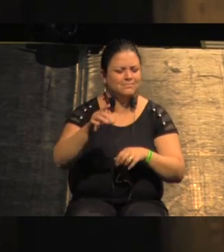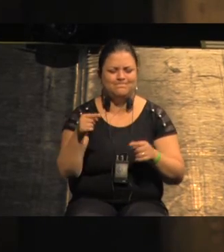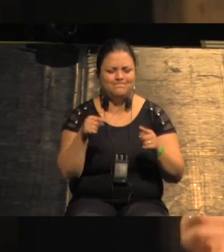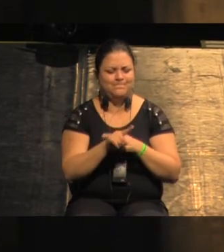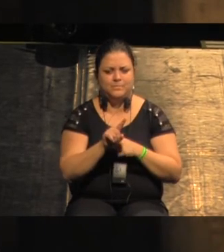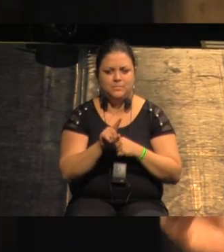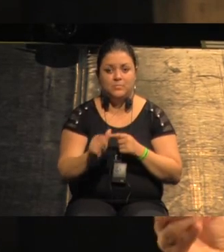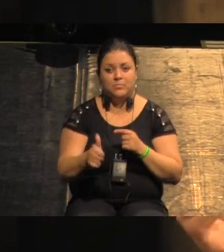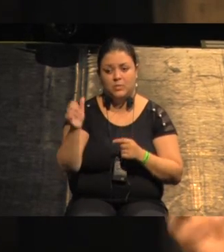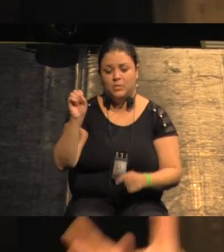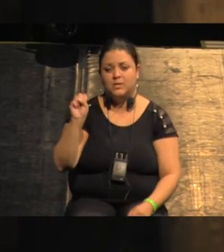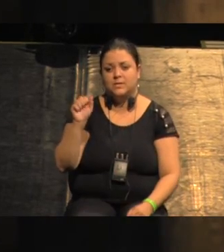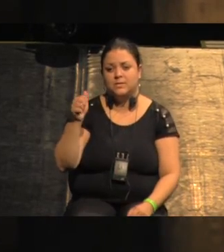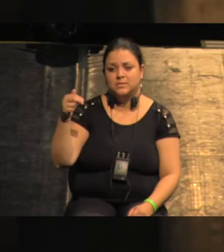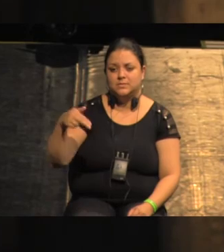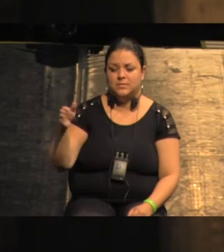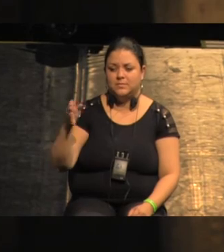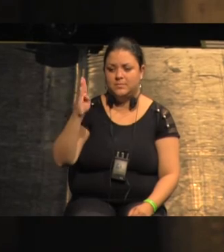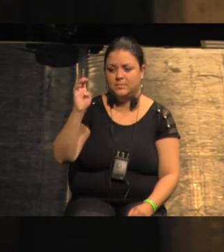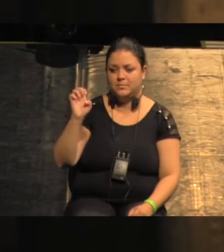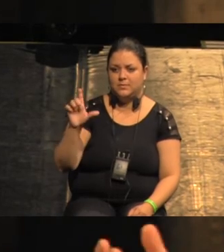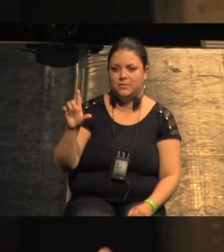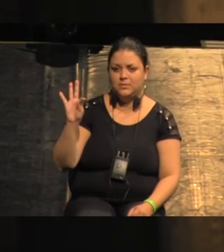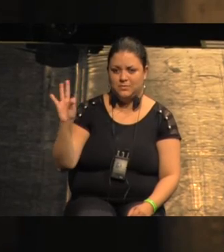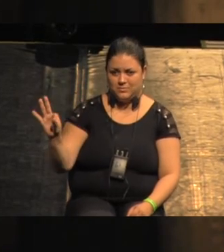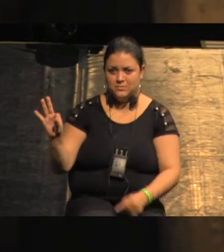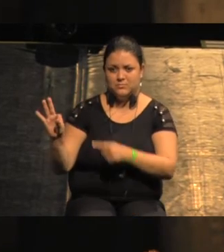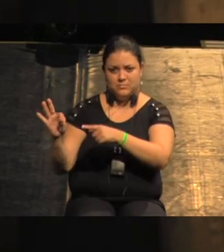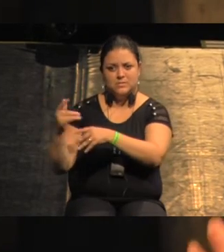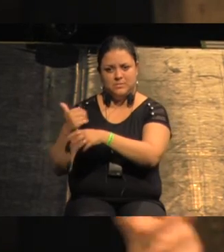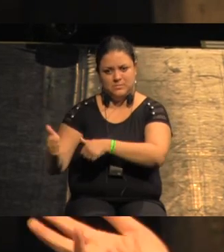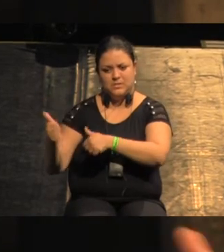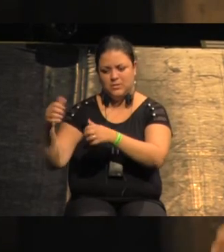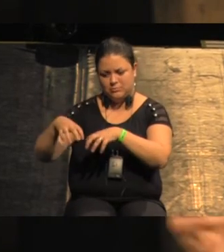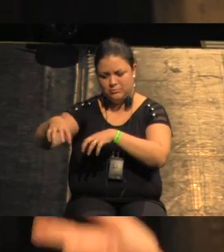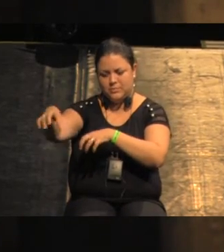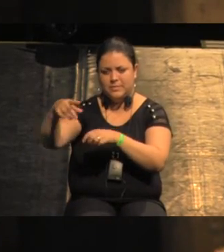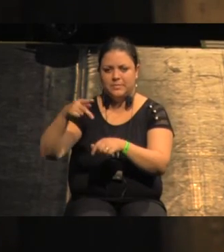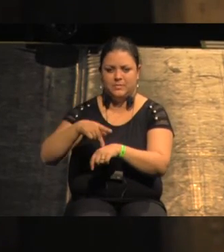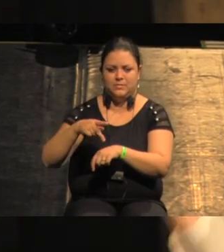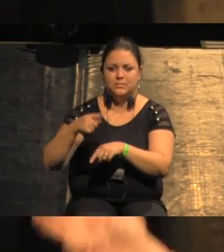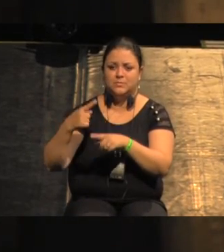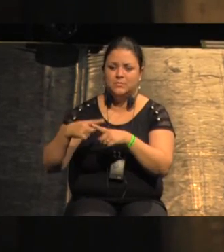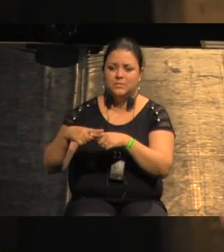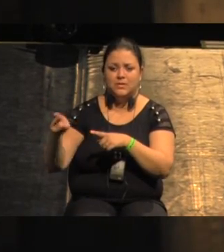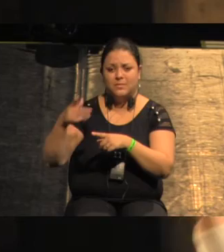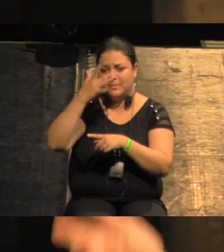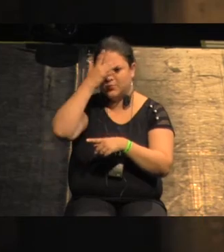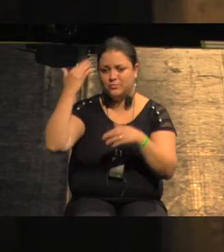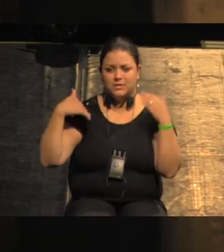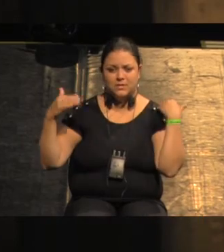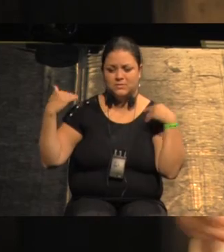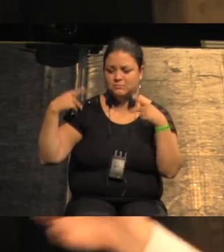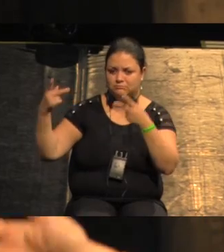condições, nas cidades do Sunbelt e nas cidades universitárias, onde tinha Sunbelt por causa que é turismo, tem muito turista, o